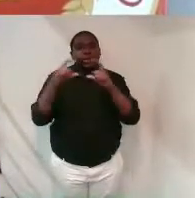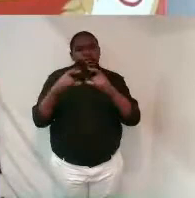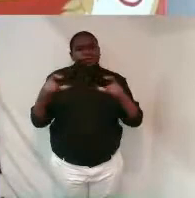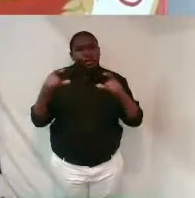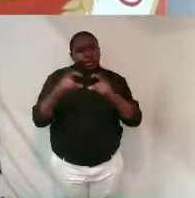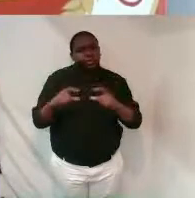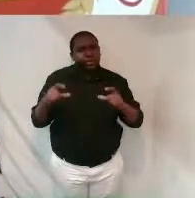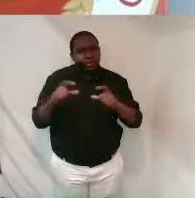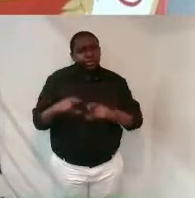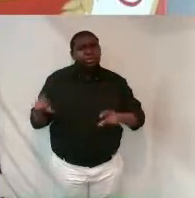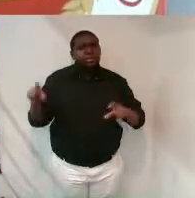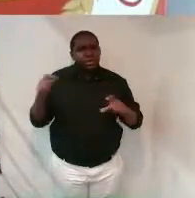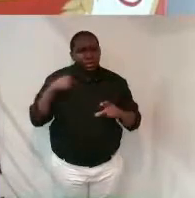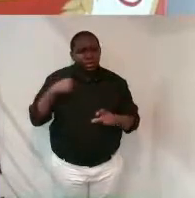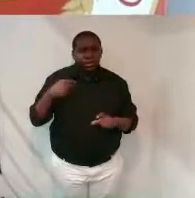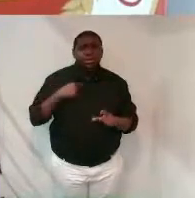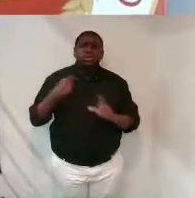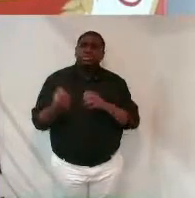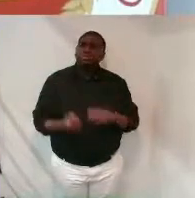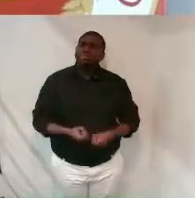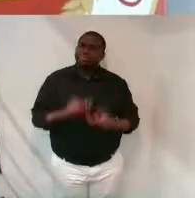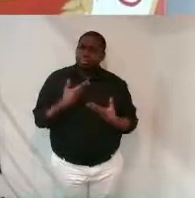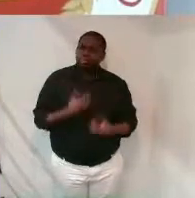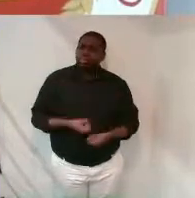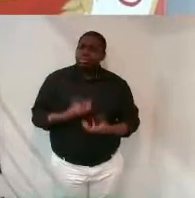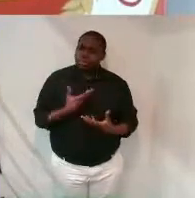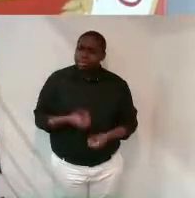usei proferir de um poema escrito em